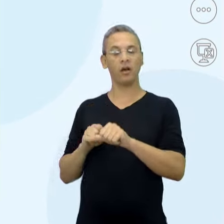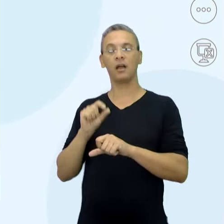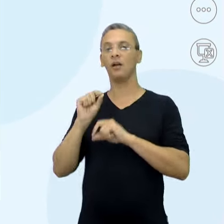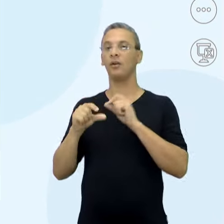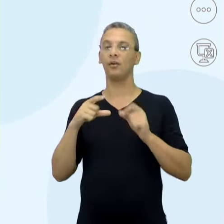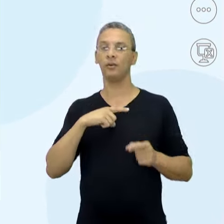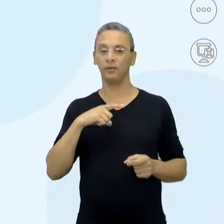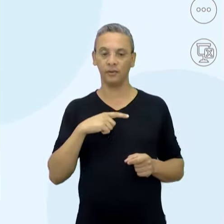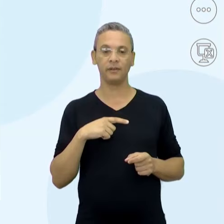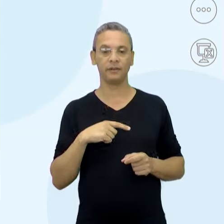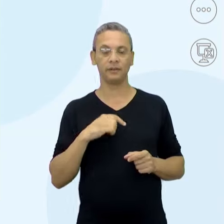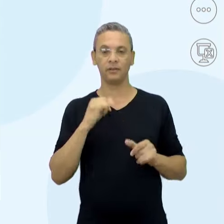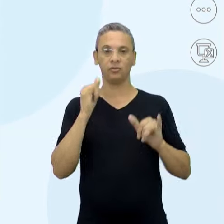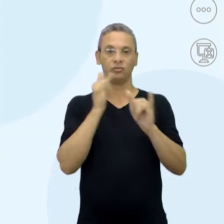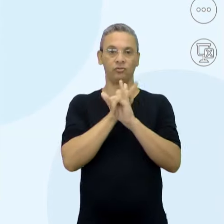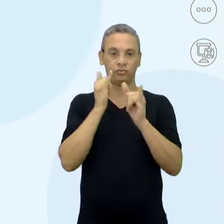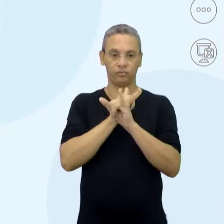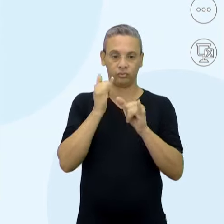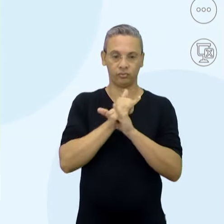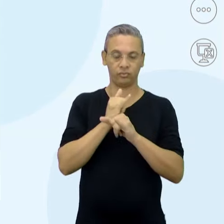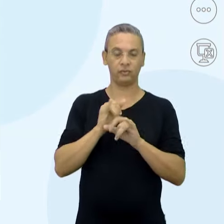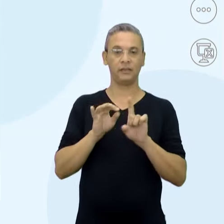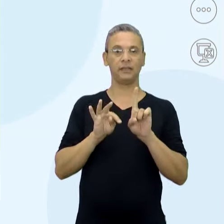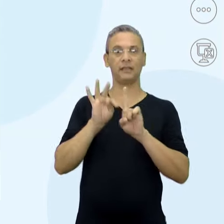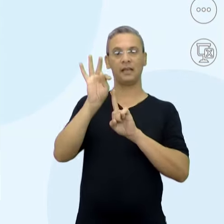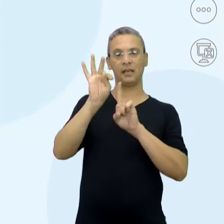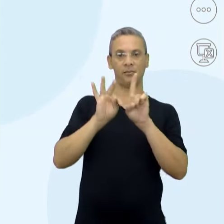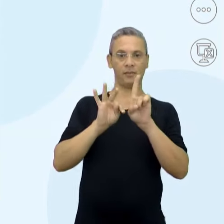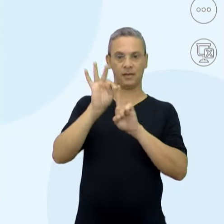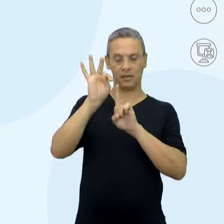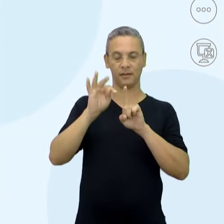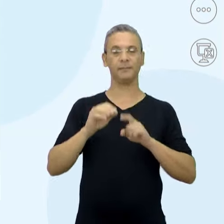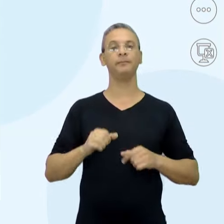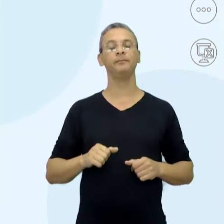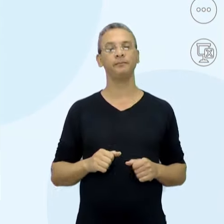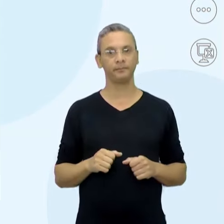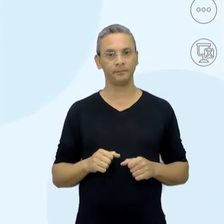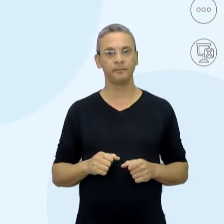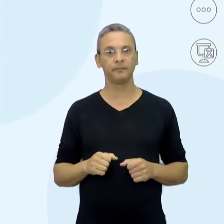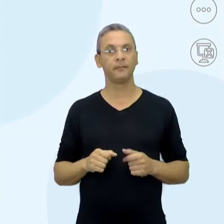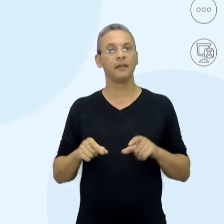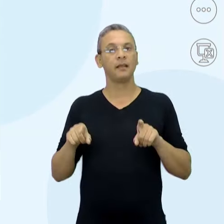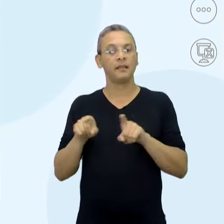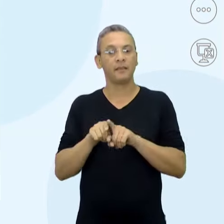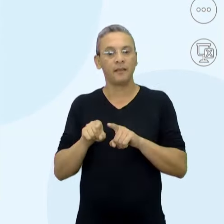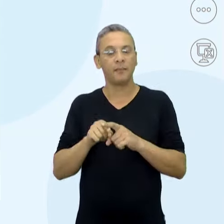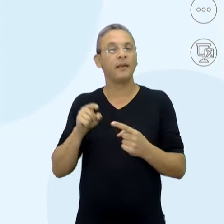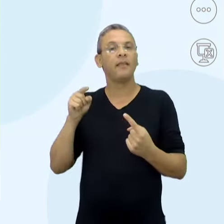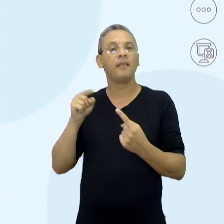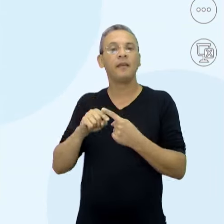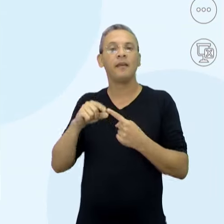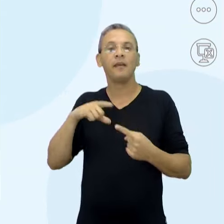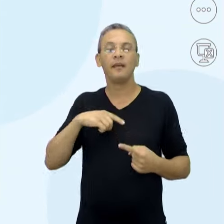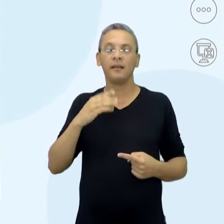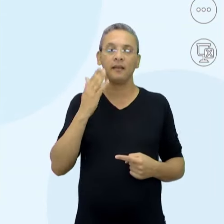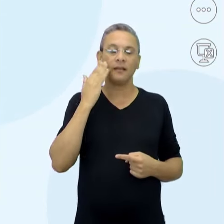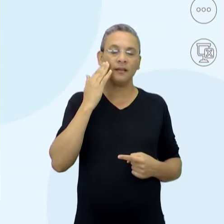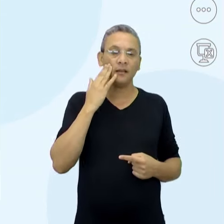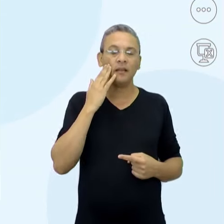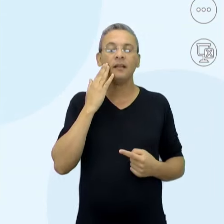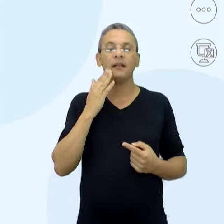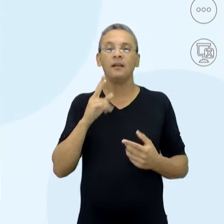Se transformou em energia térmica dentro da chaleira, né? E aí, por meio da energia térmica, o